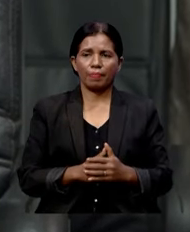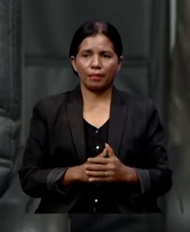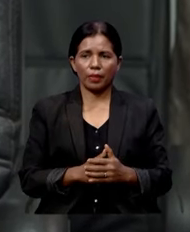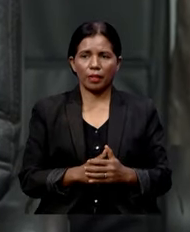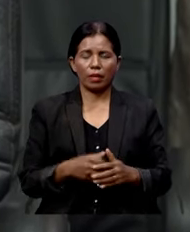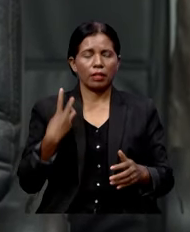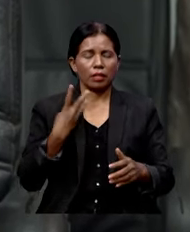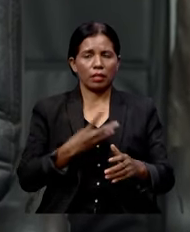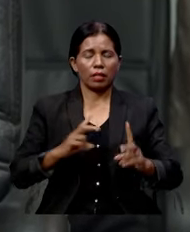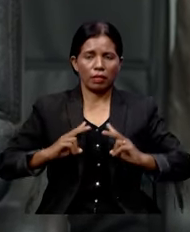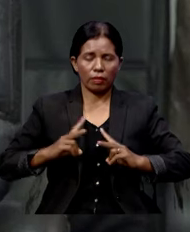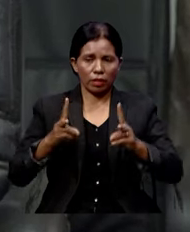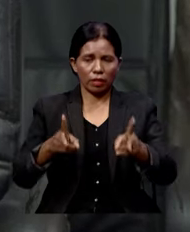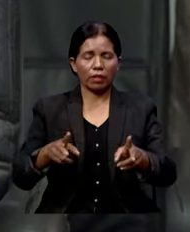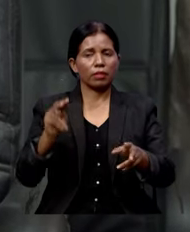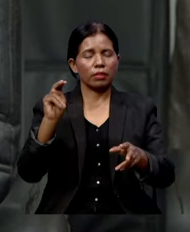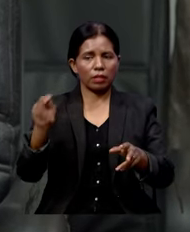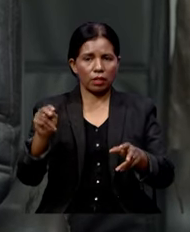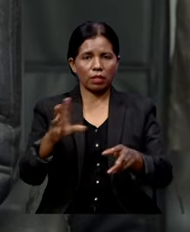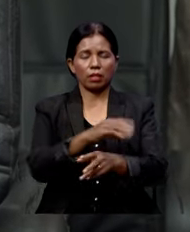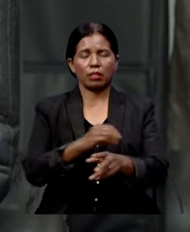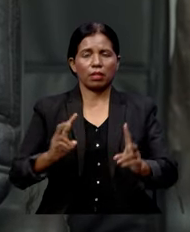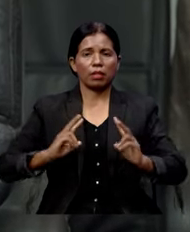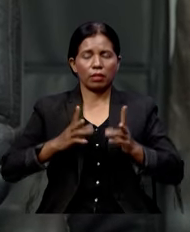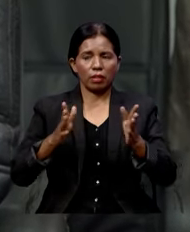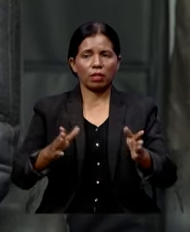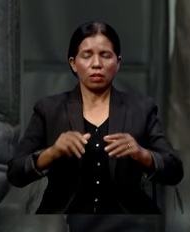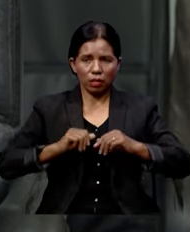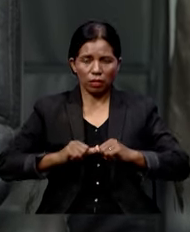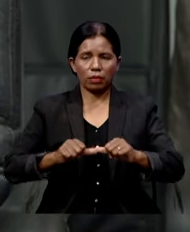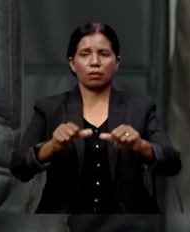e tem herói tem veterano continua